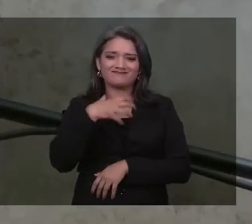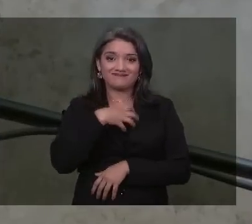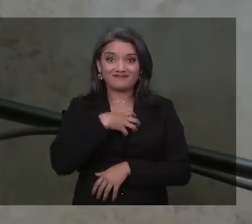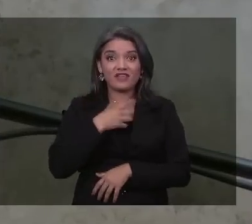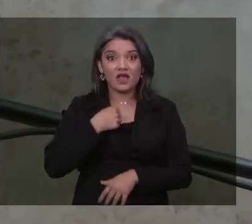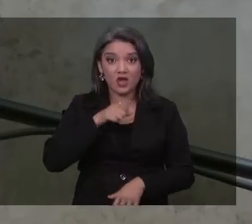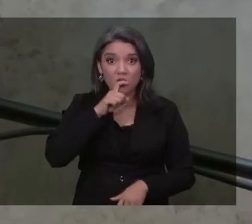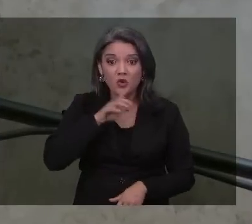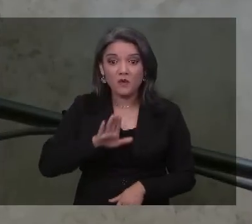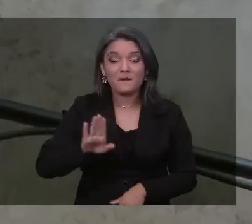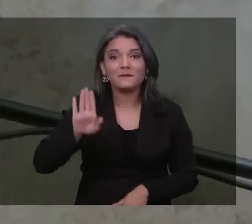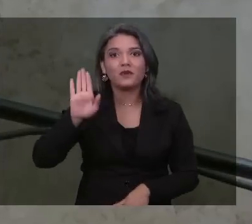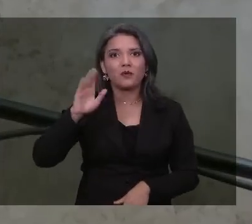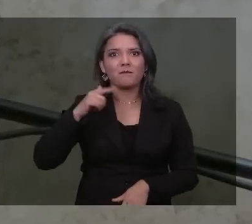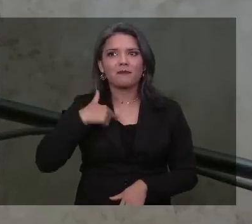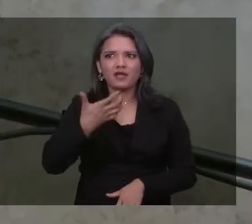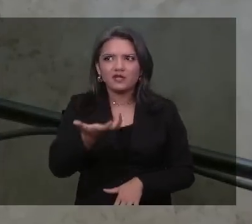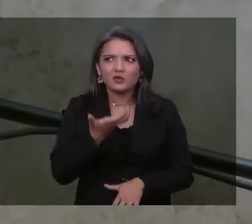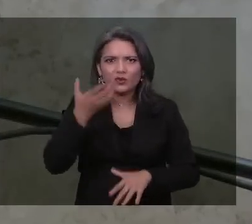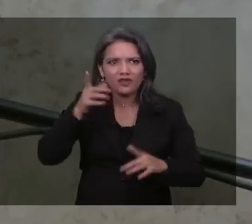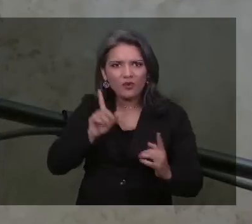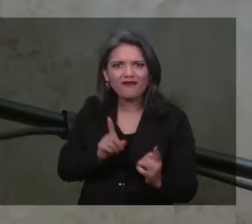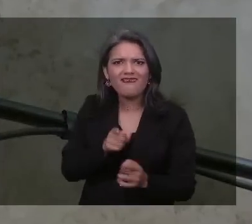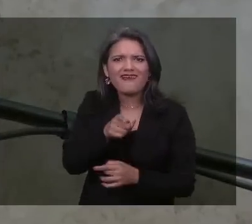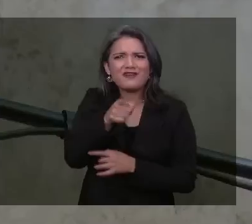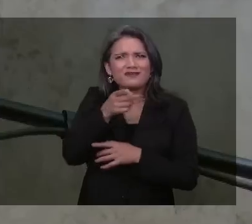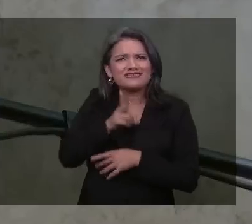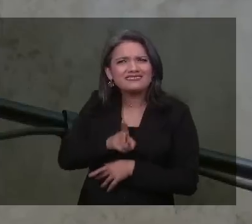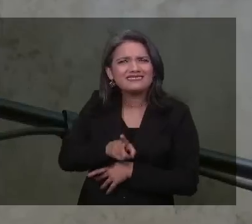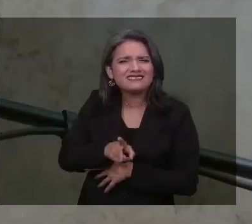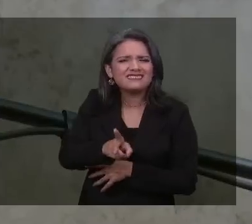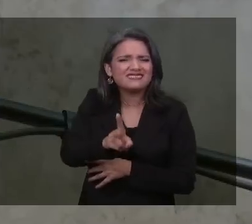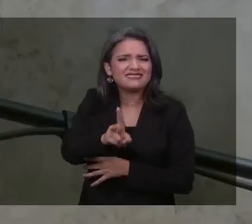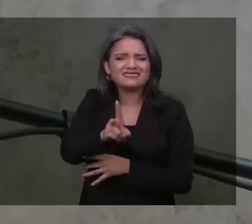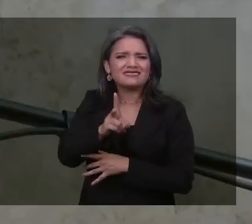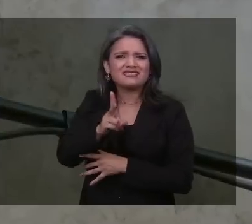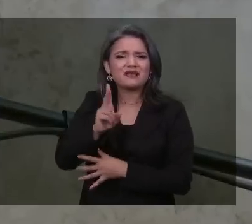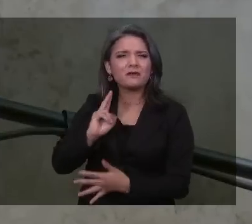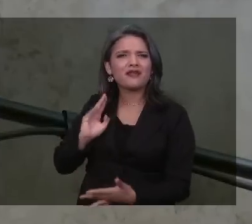Prometo te querer até o amor